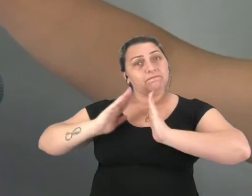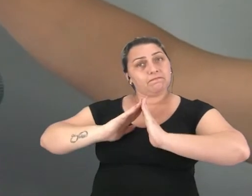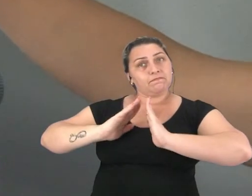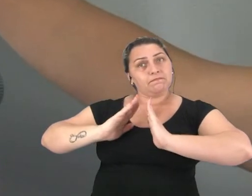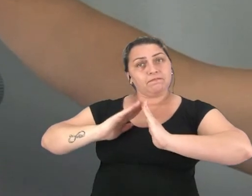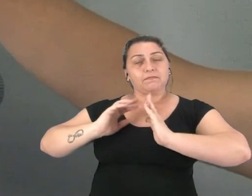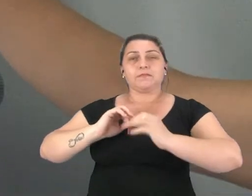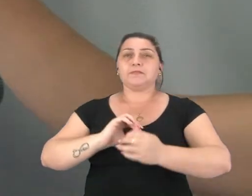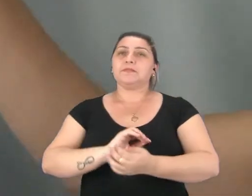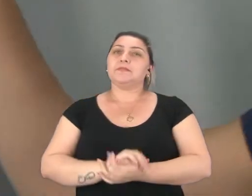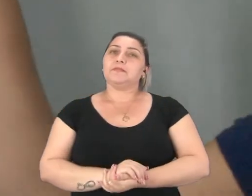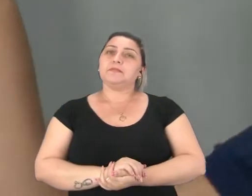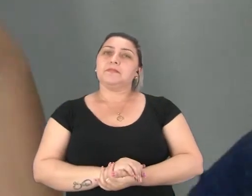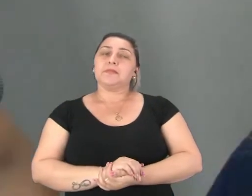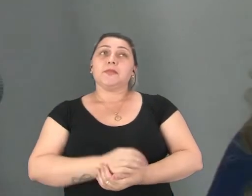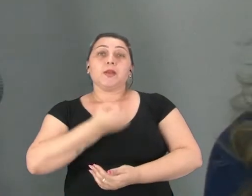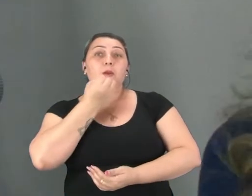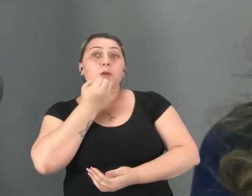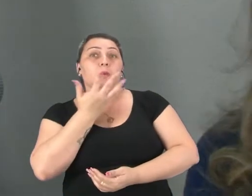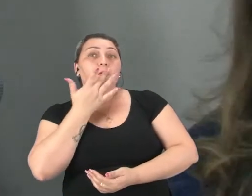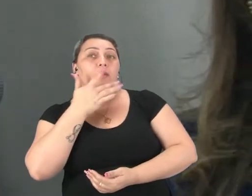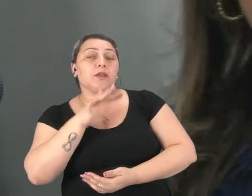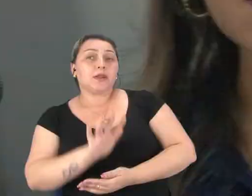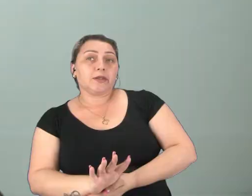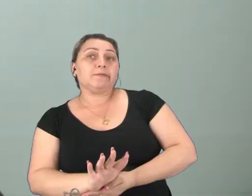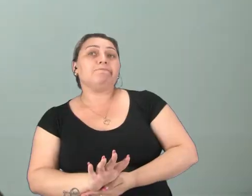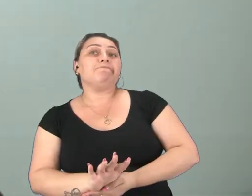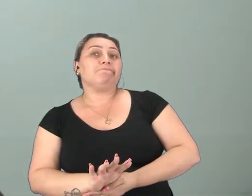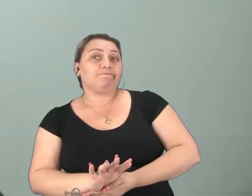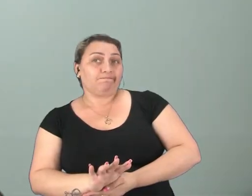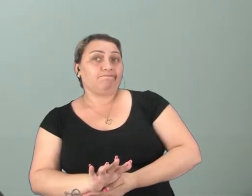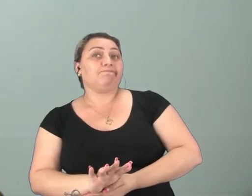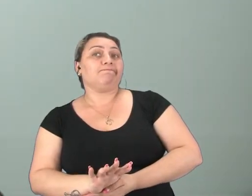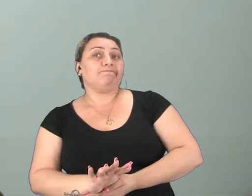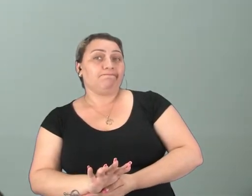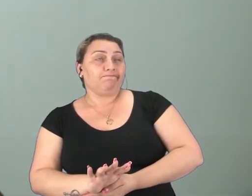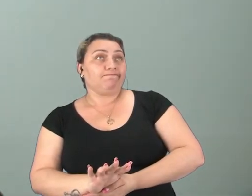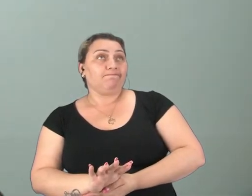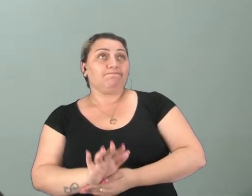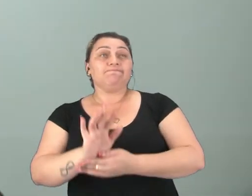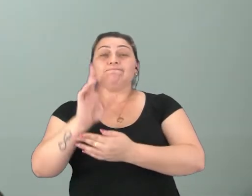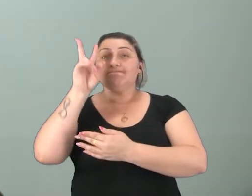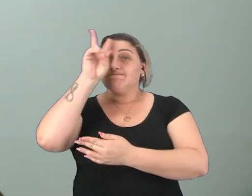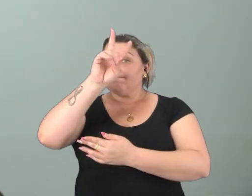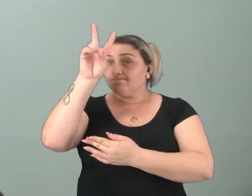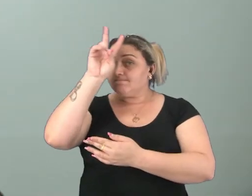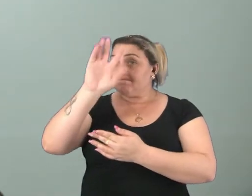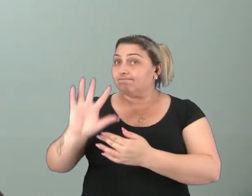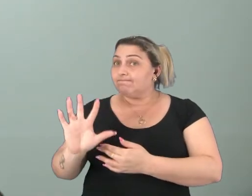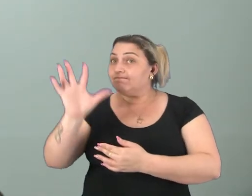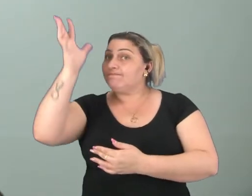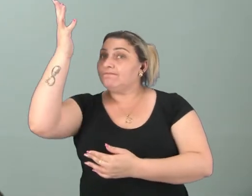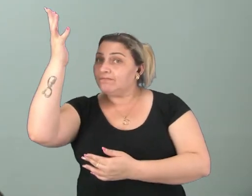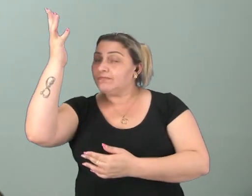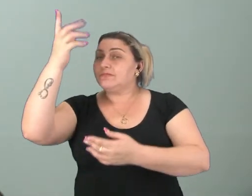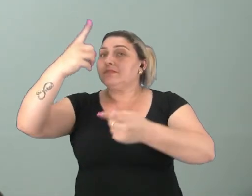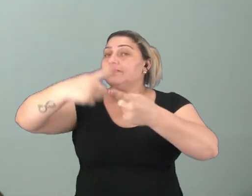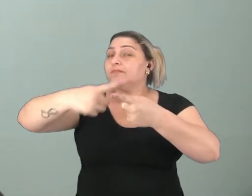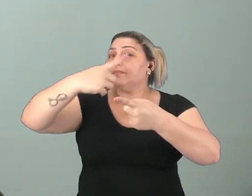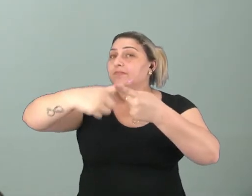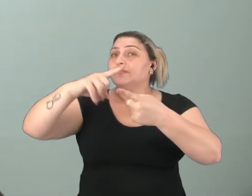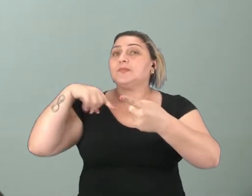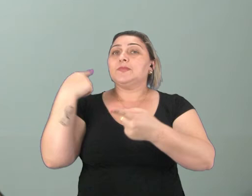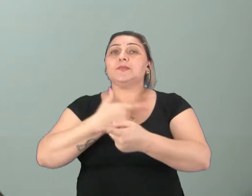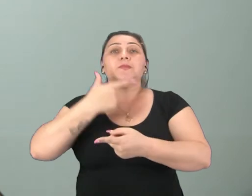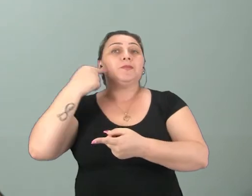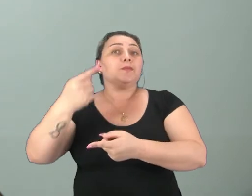sozinho de sua toca. Bom, crianças, isso mesmo. Toda a história, ela acontece porque o